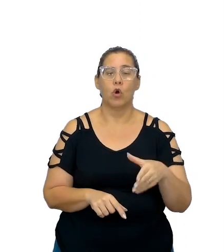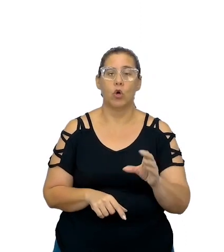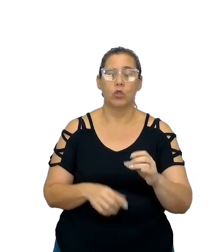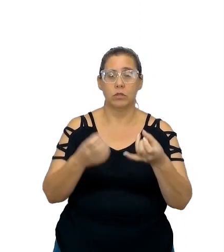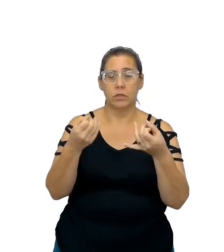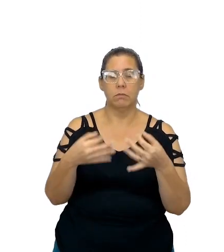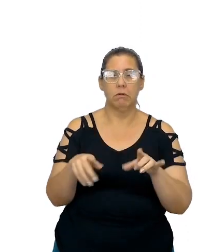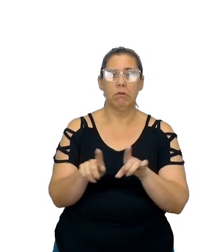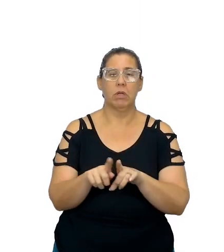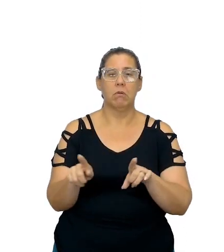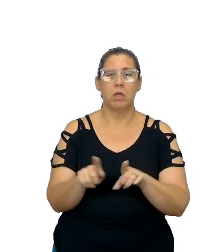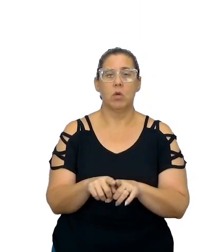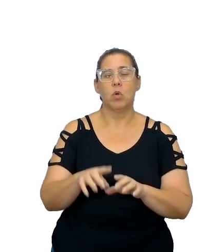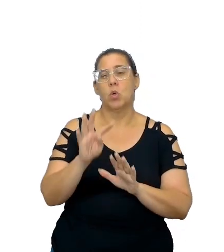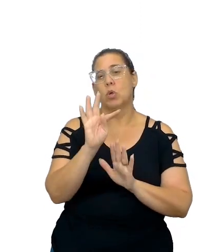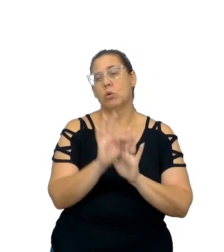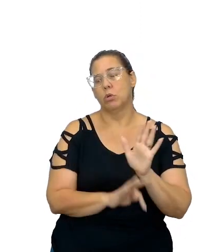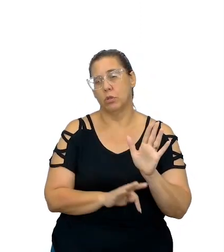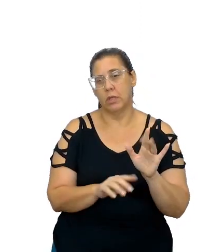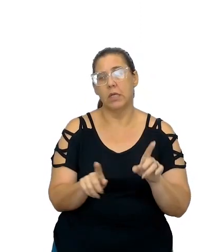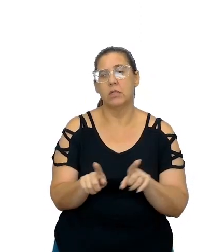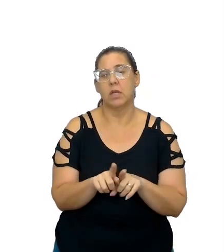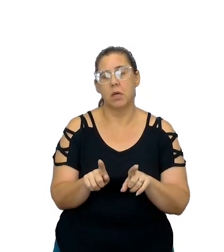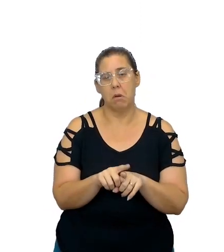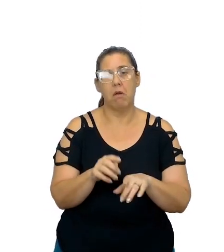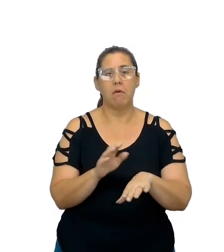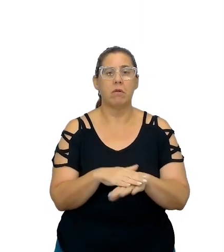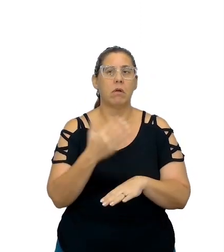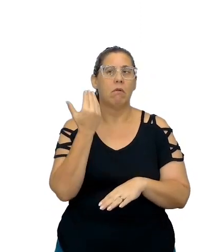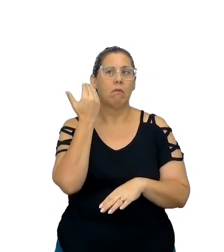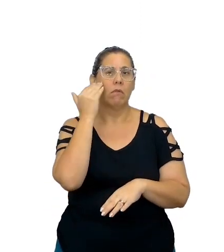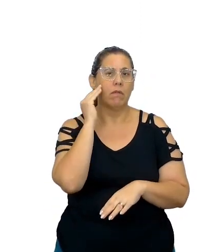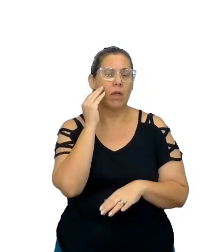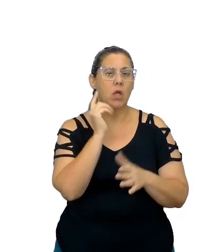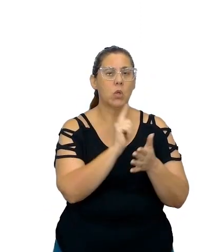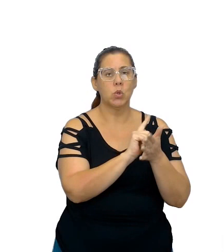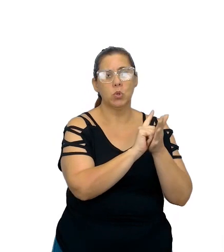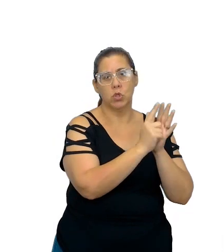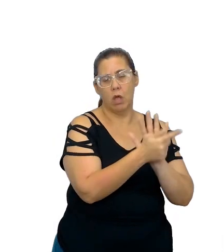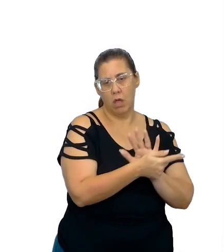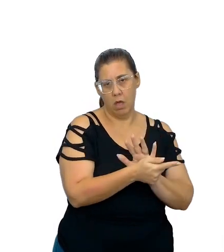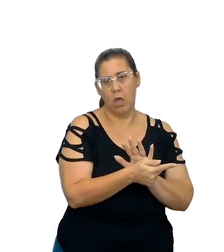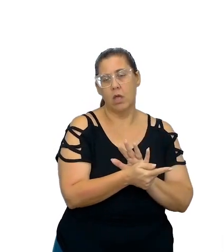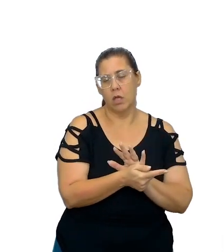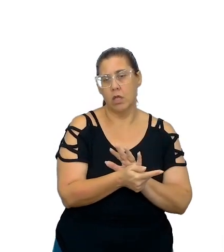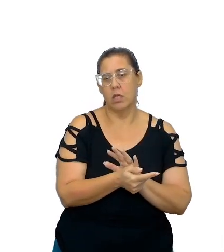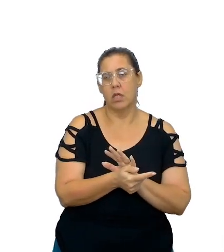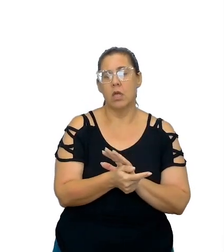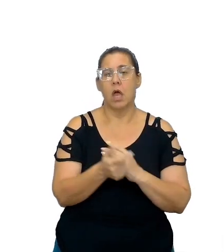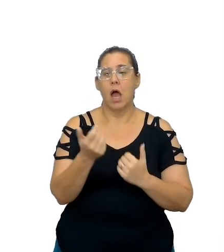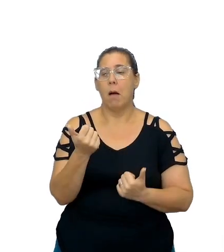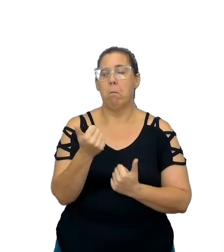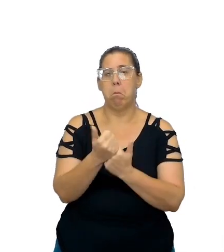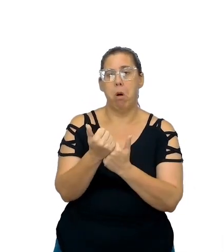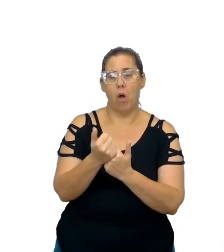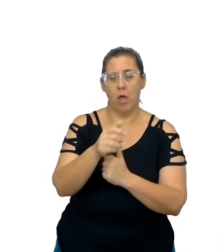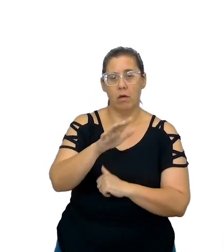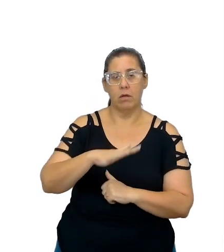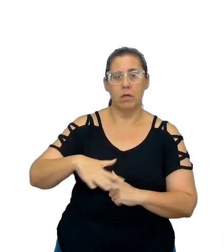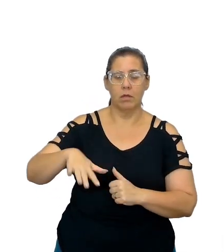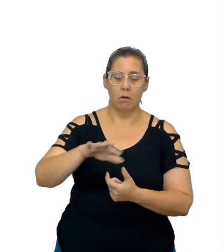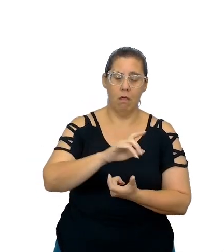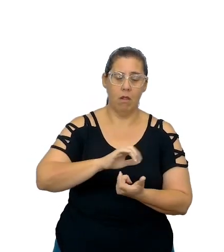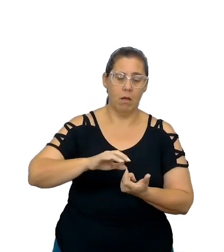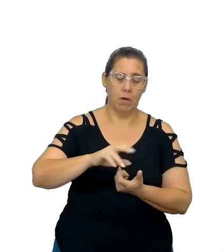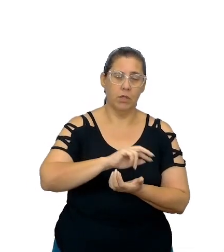os textos multissemióticos e multimodais permitem compreender que esses gêneros textuais ancoram-se no campo dos